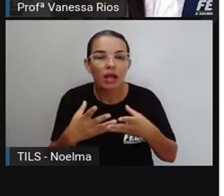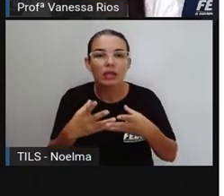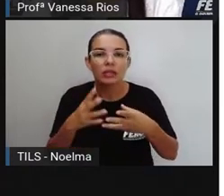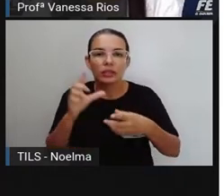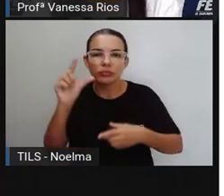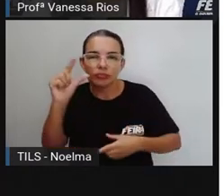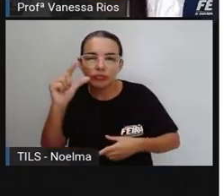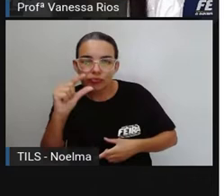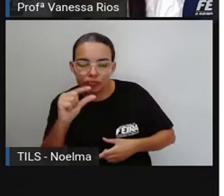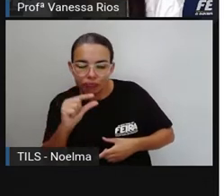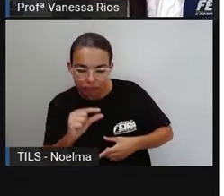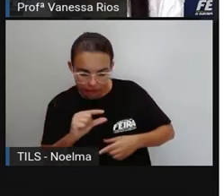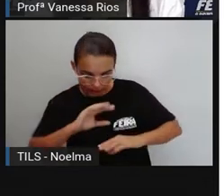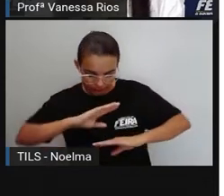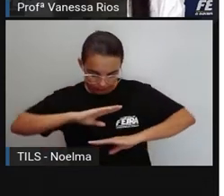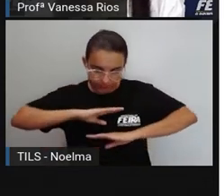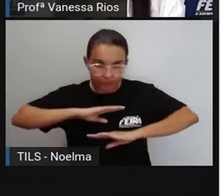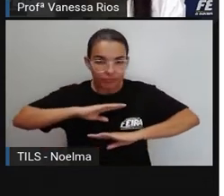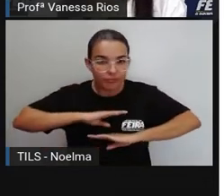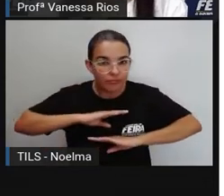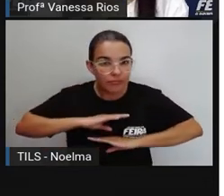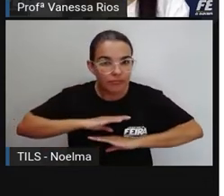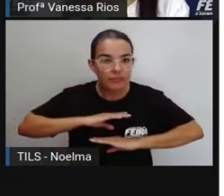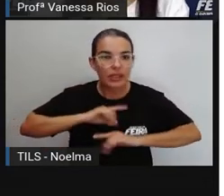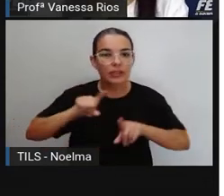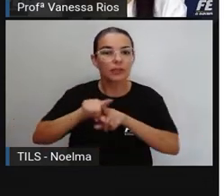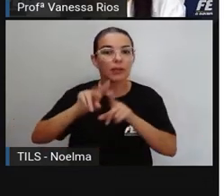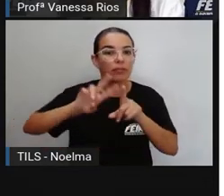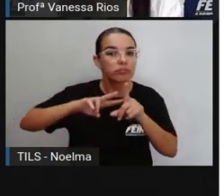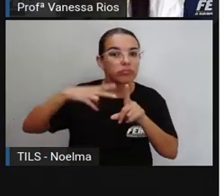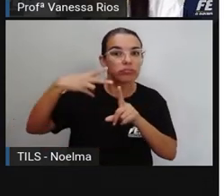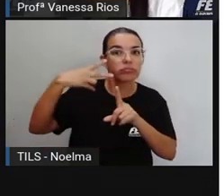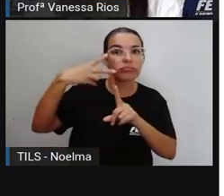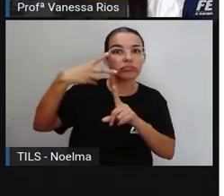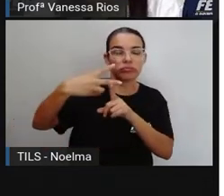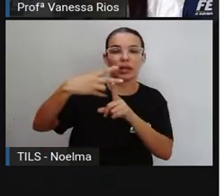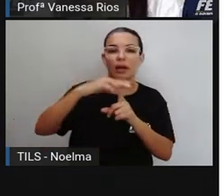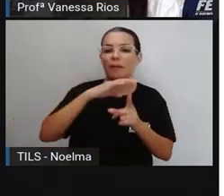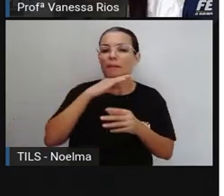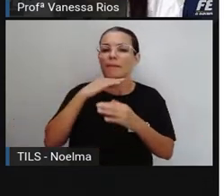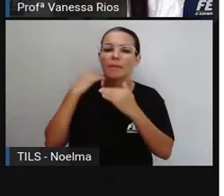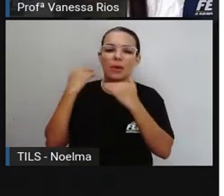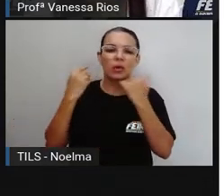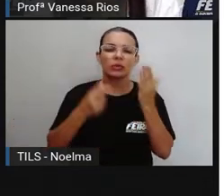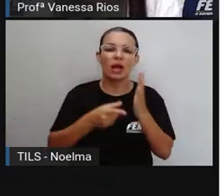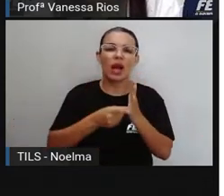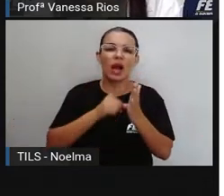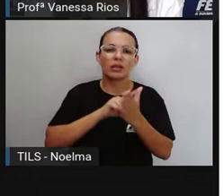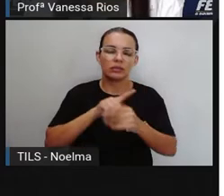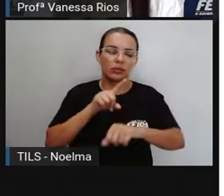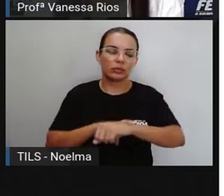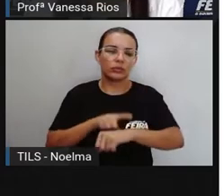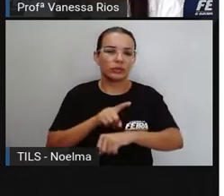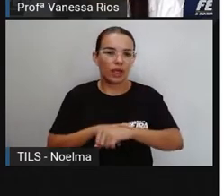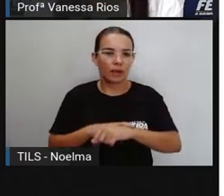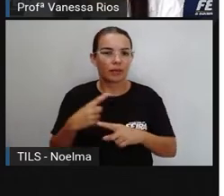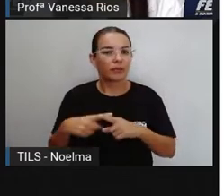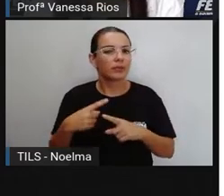em sua globalidade, além de aumentar as chances de mortes prematuras por conta